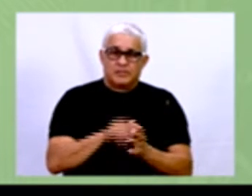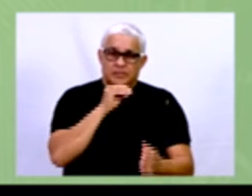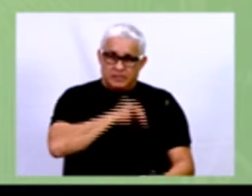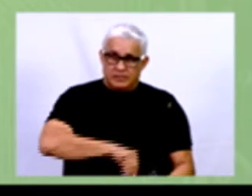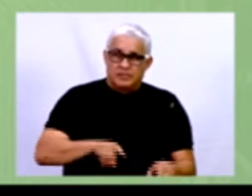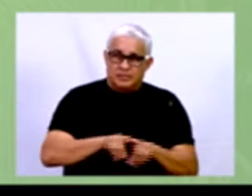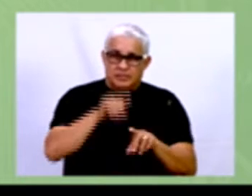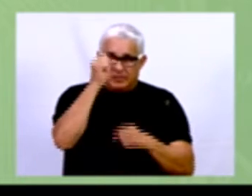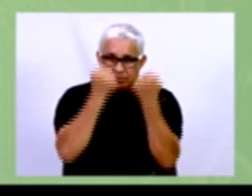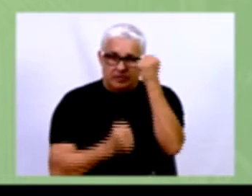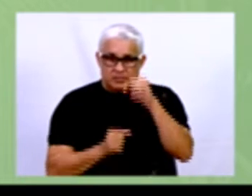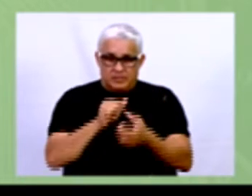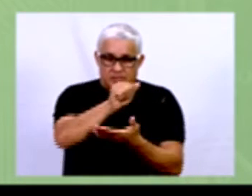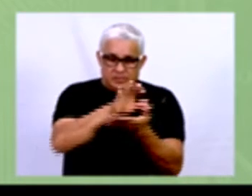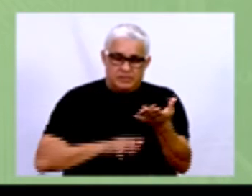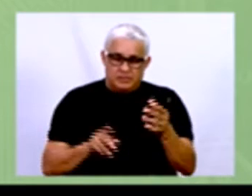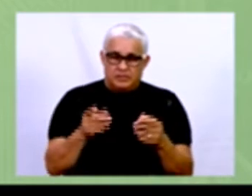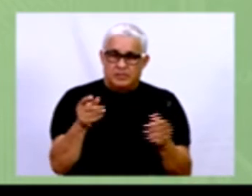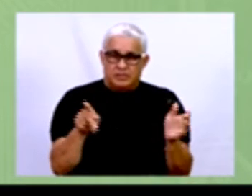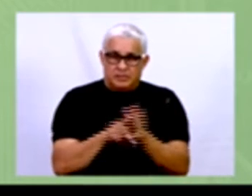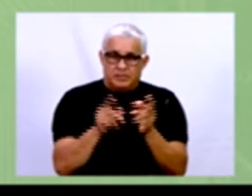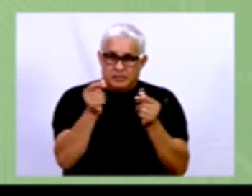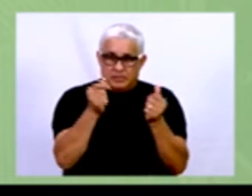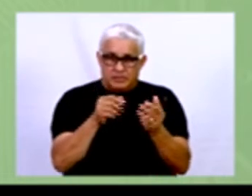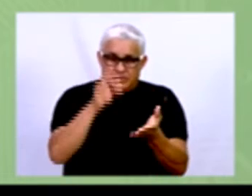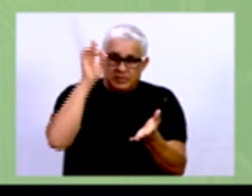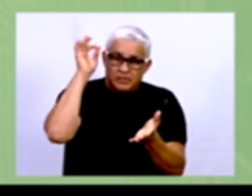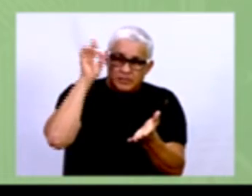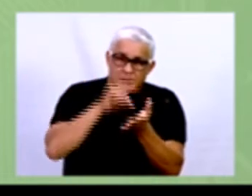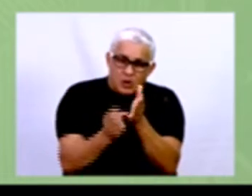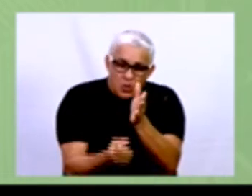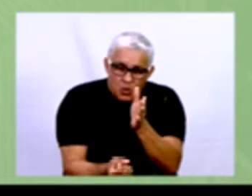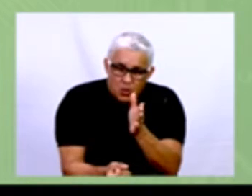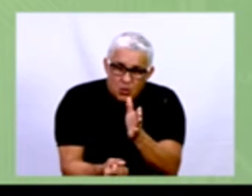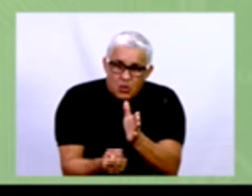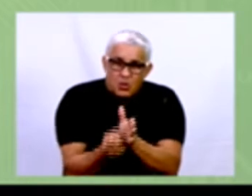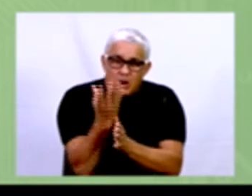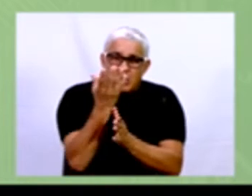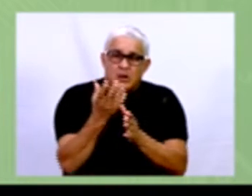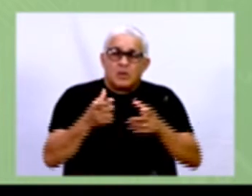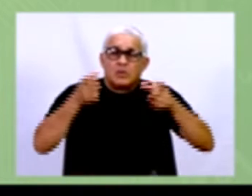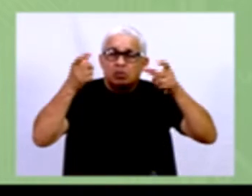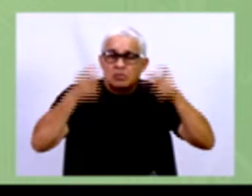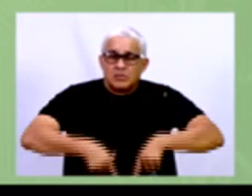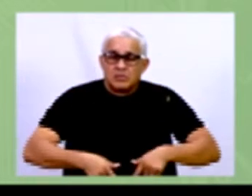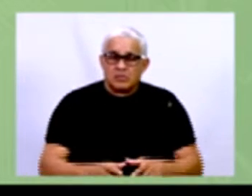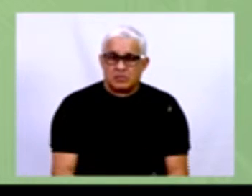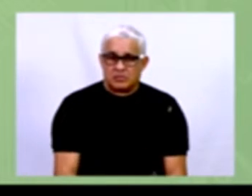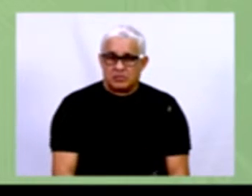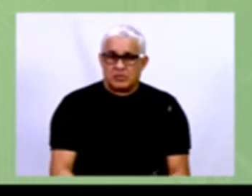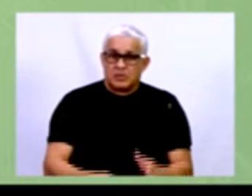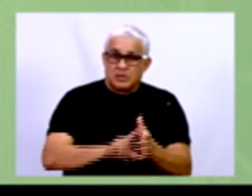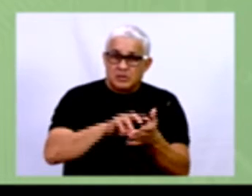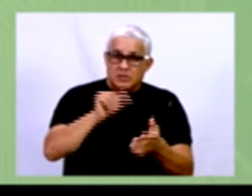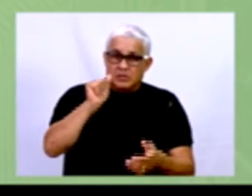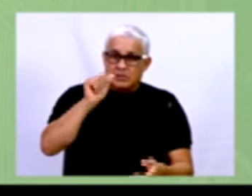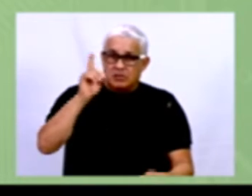ou da atividade econômica, ele tem origem, na verdade, ele foi formulado antes do Adam